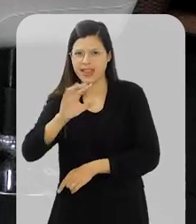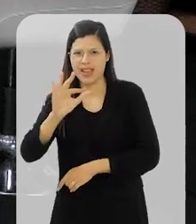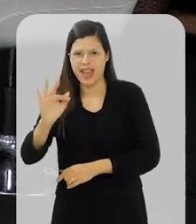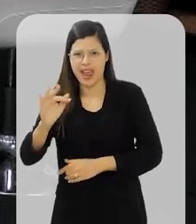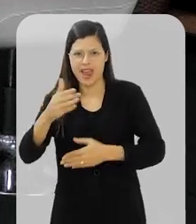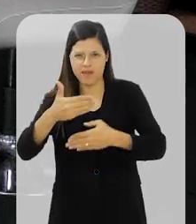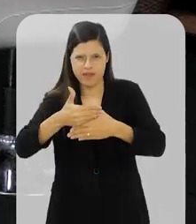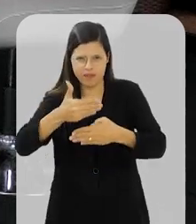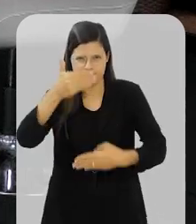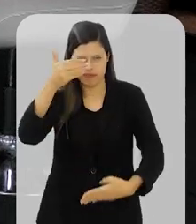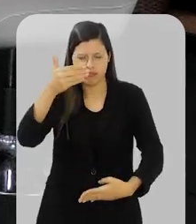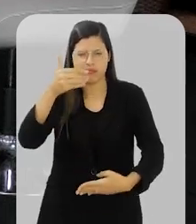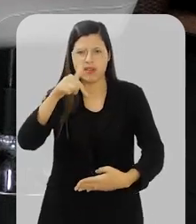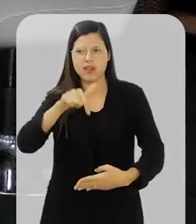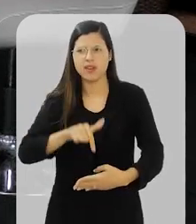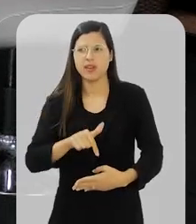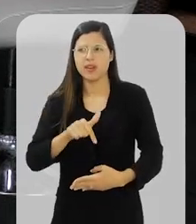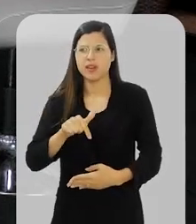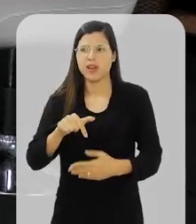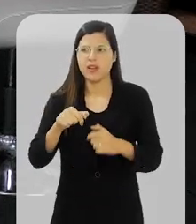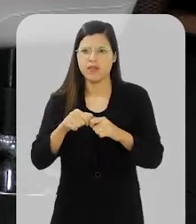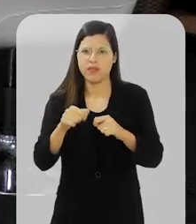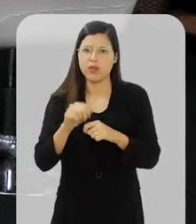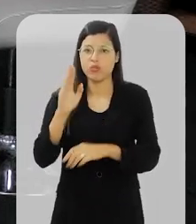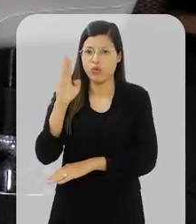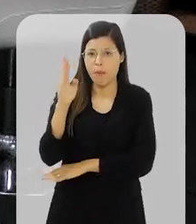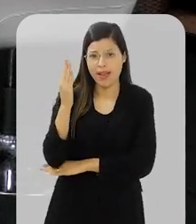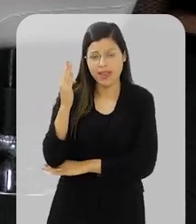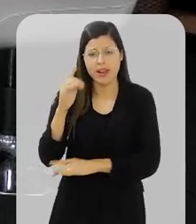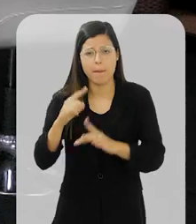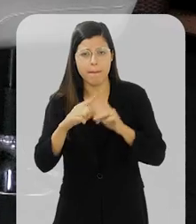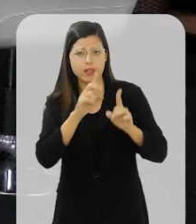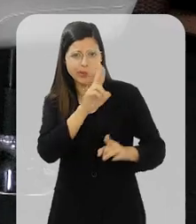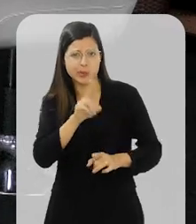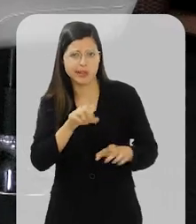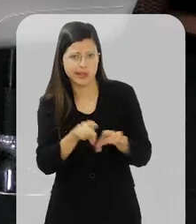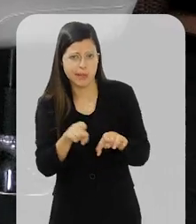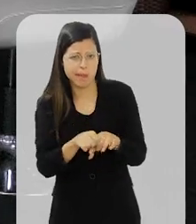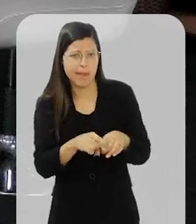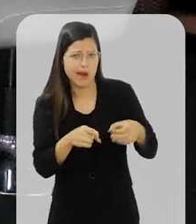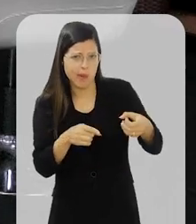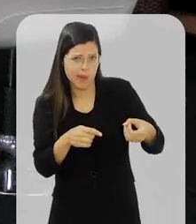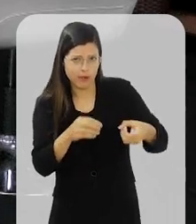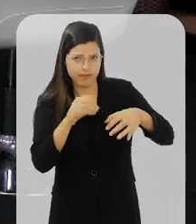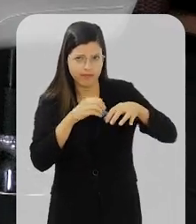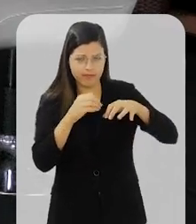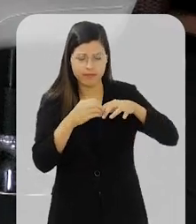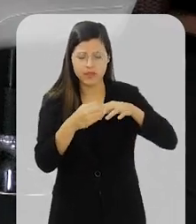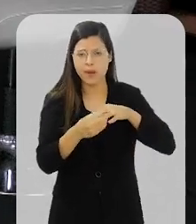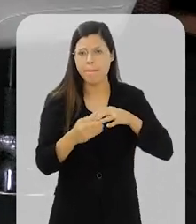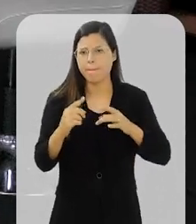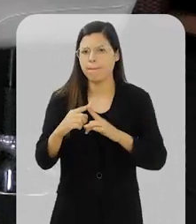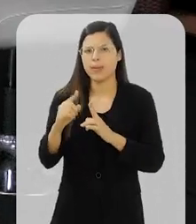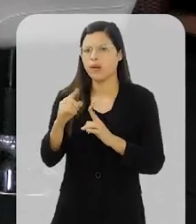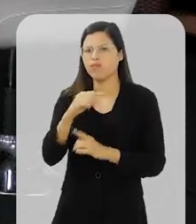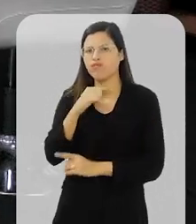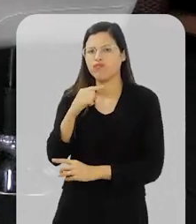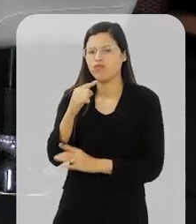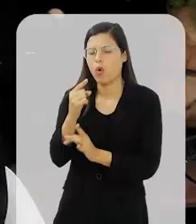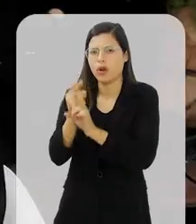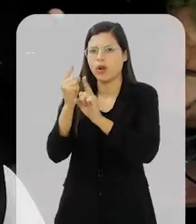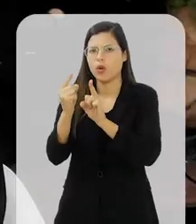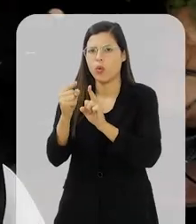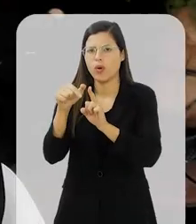aquele compensado, que a princípio é feito de madeira, sendo feito com o caroço. Mas não achei tantas referências nessa